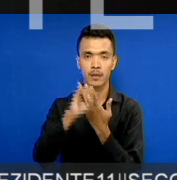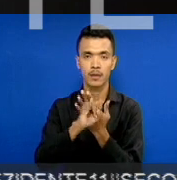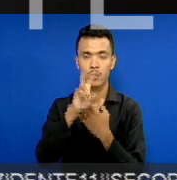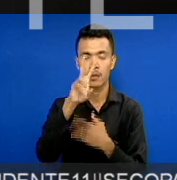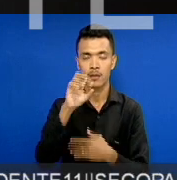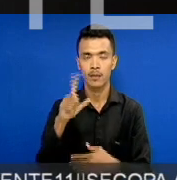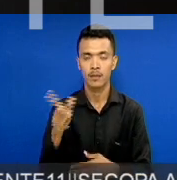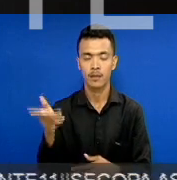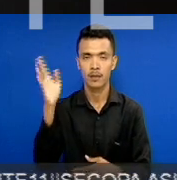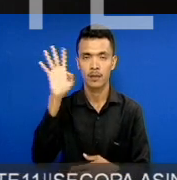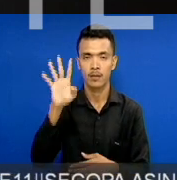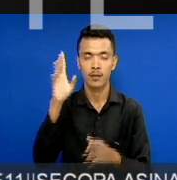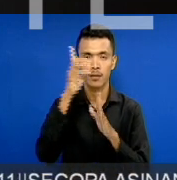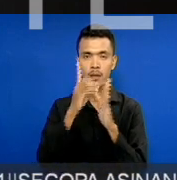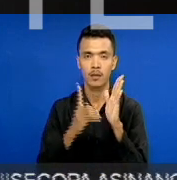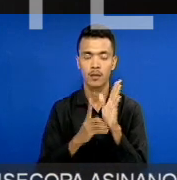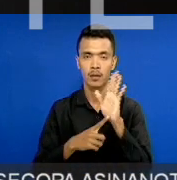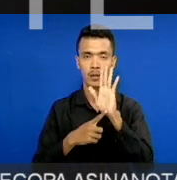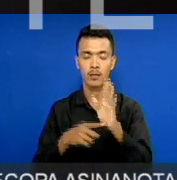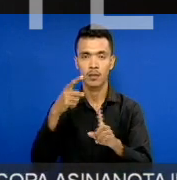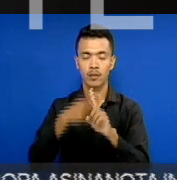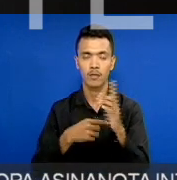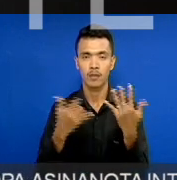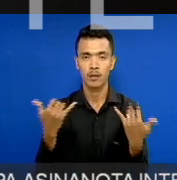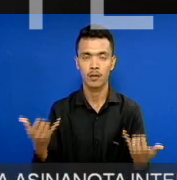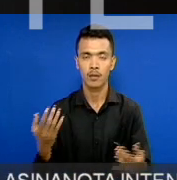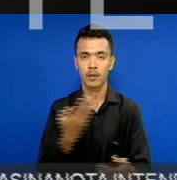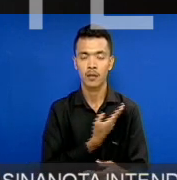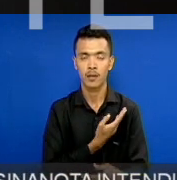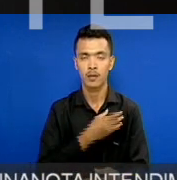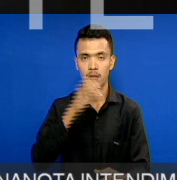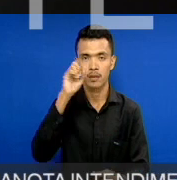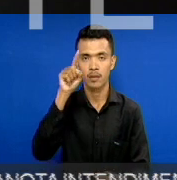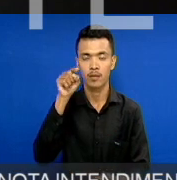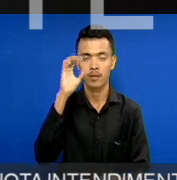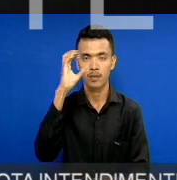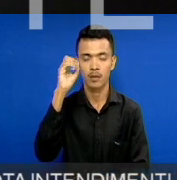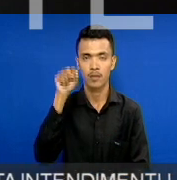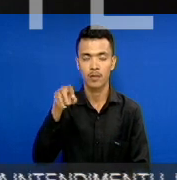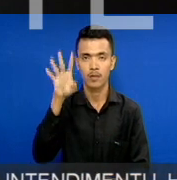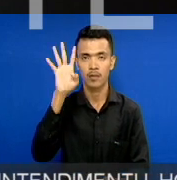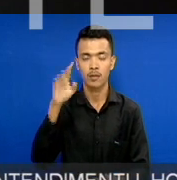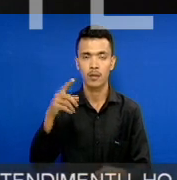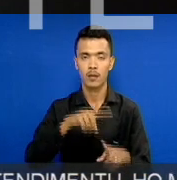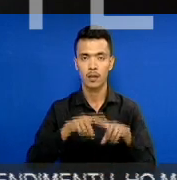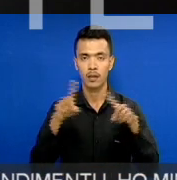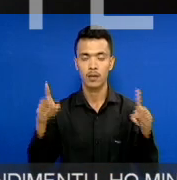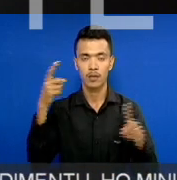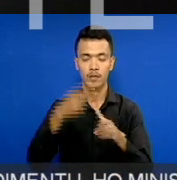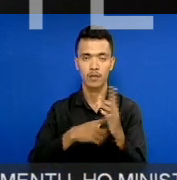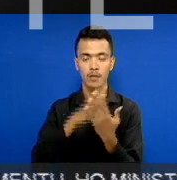2024. Em vez de dados ni autônoma ita kata que fulan janeiro ni ita reta deflação 0.4% se ita compara ao fulan dezembro de